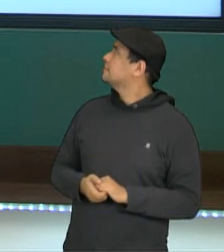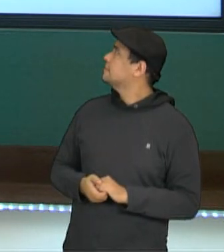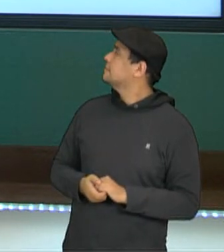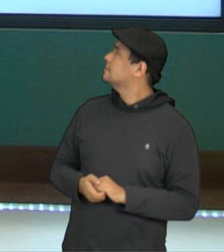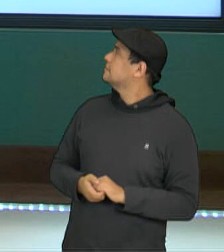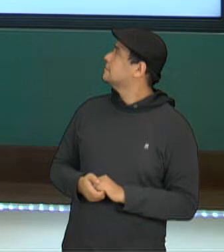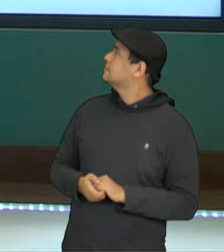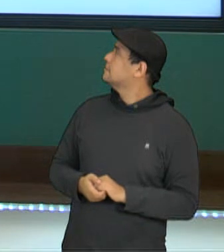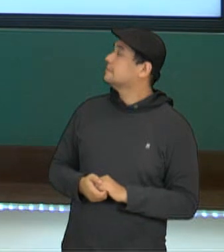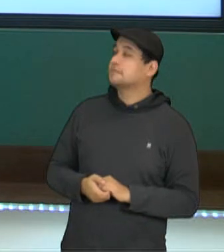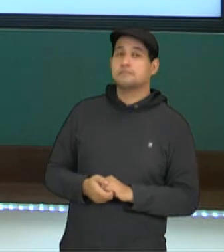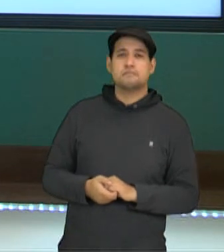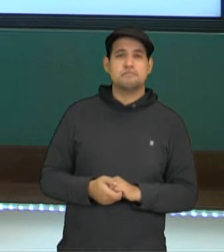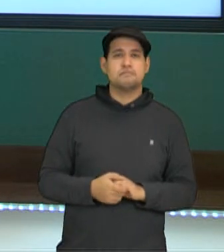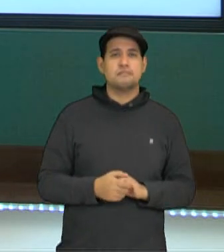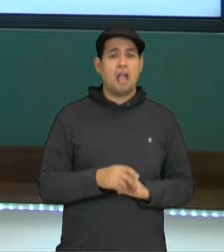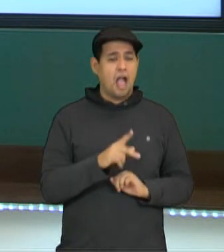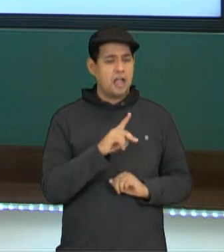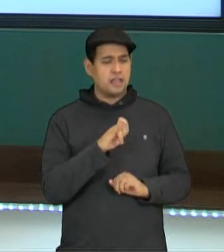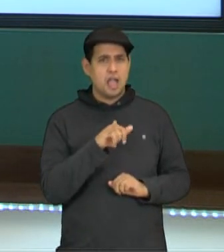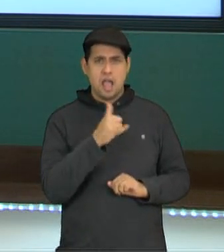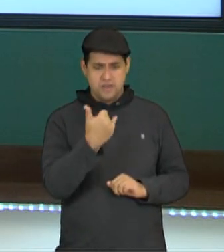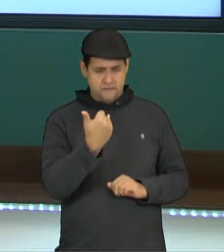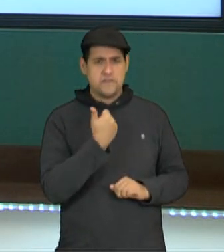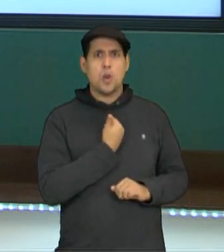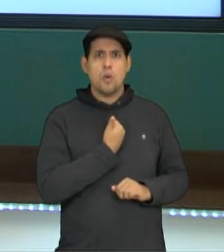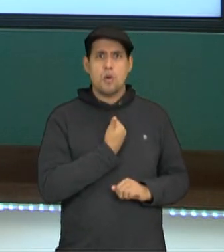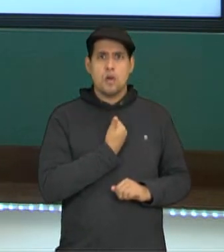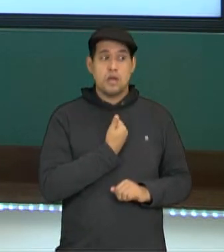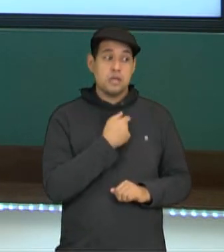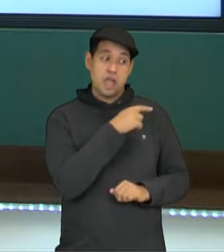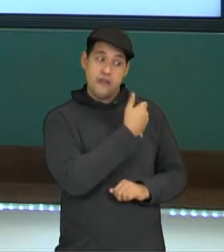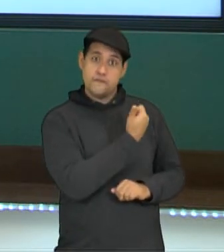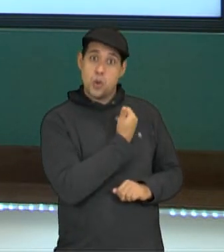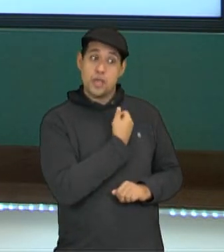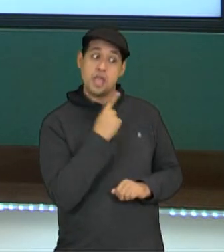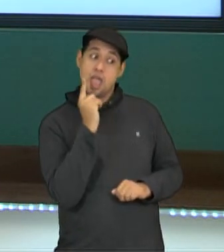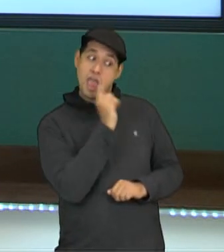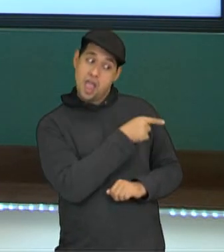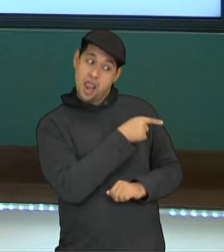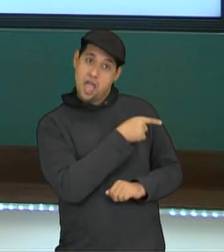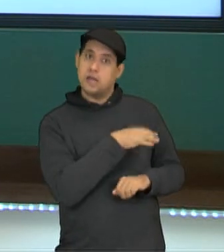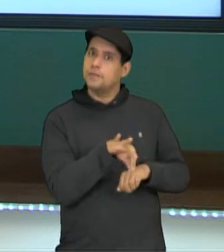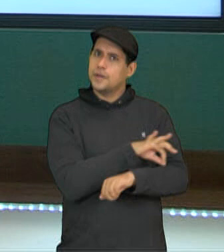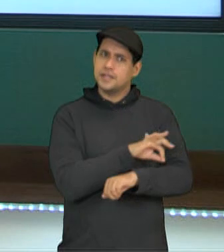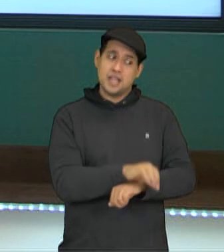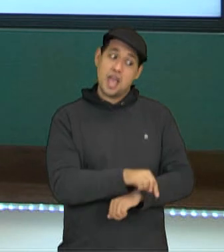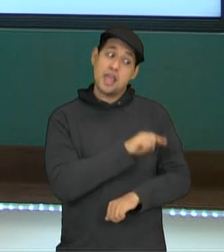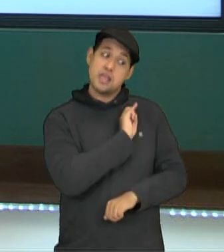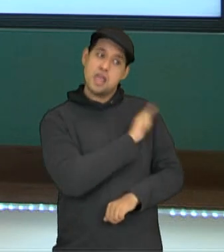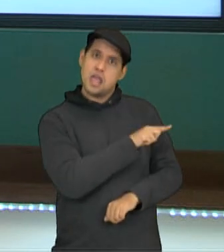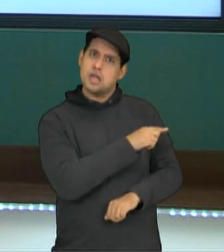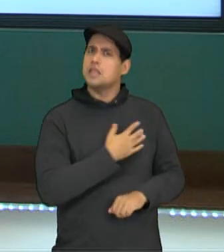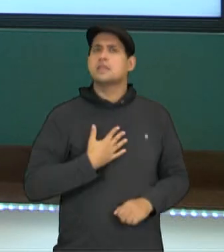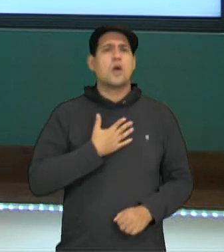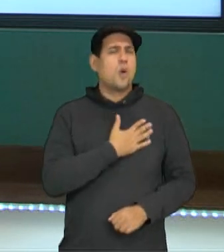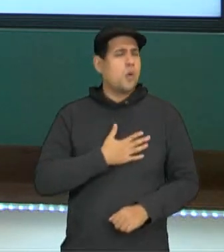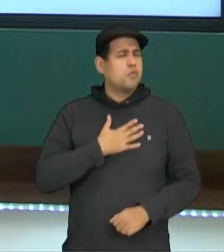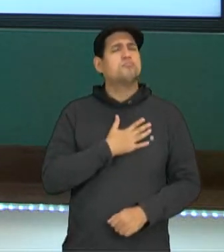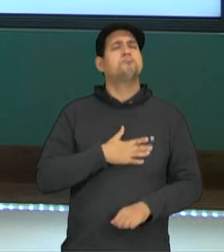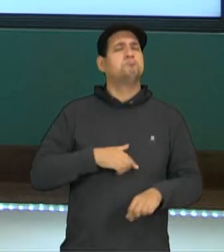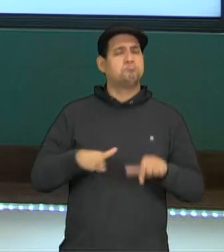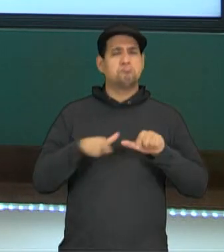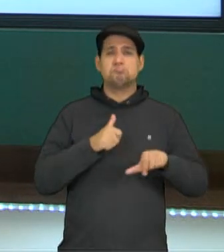with her job. A Kelly me disse que ela era uma arquiteta e que ela estava muito satisfeita com o trabalho dela. Repara aqui,